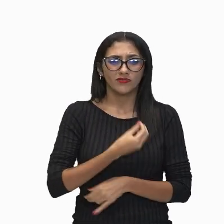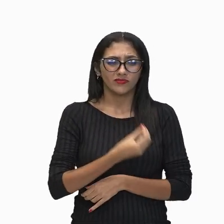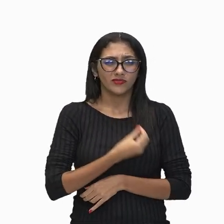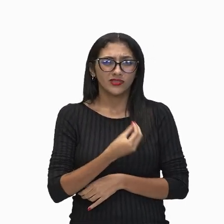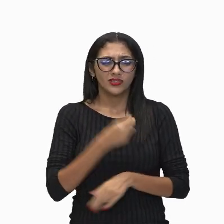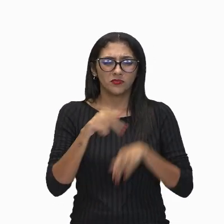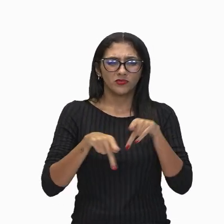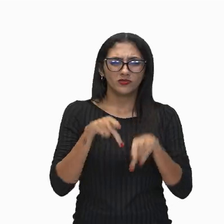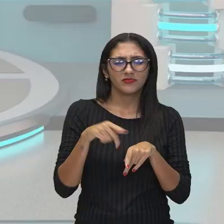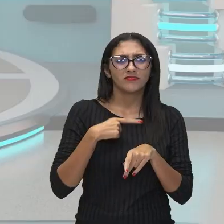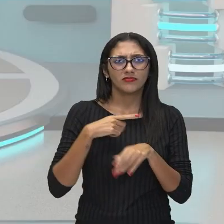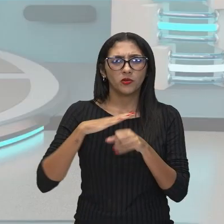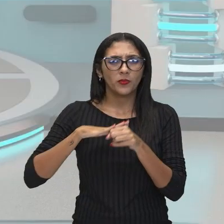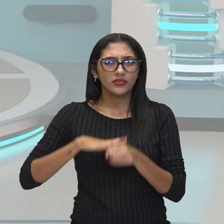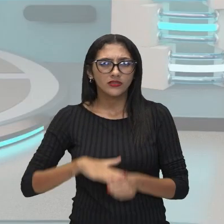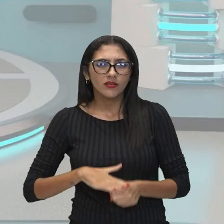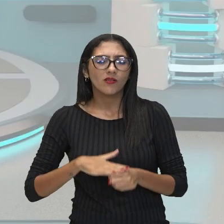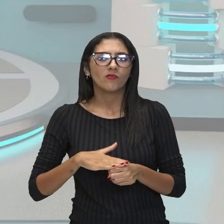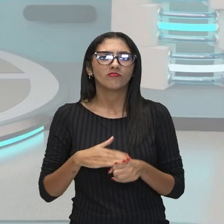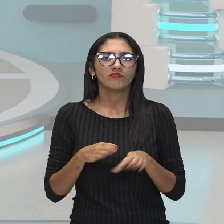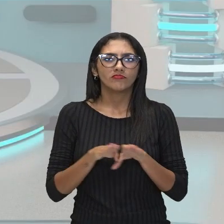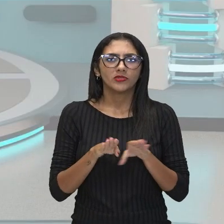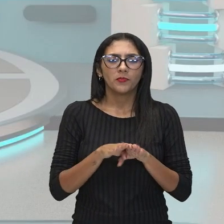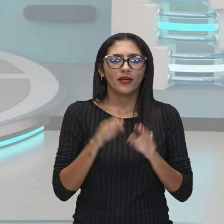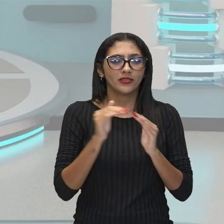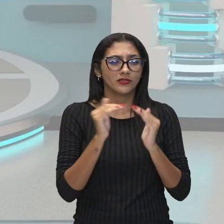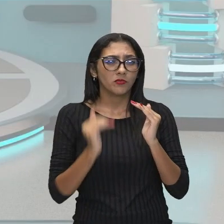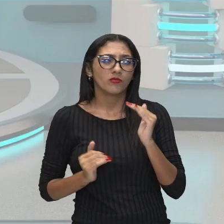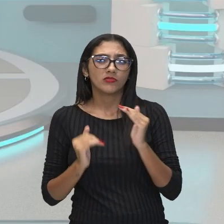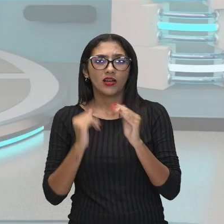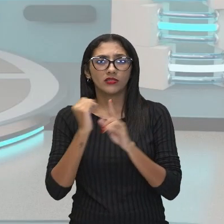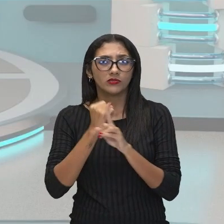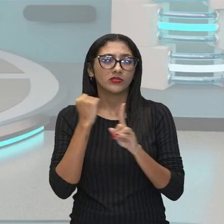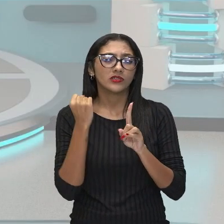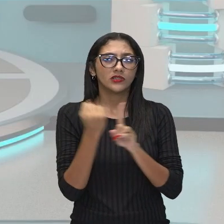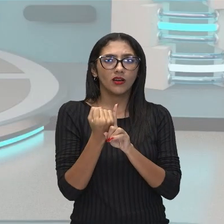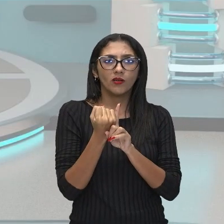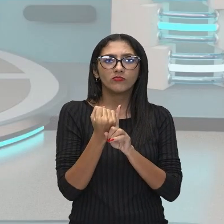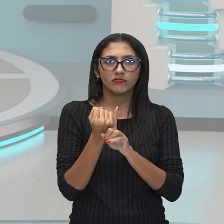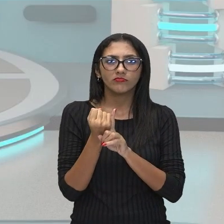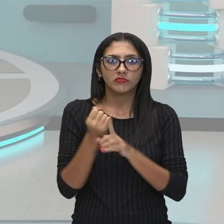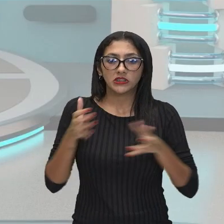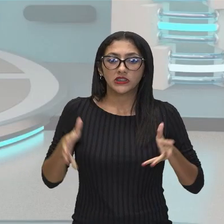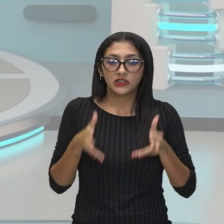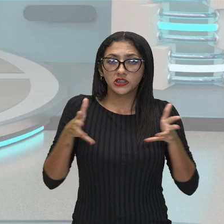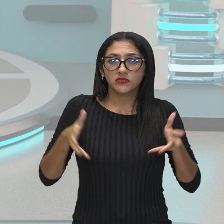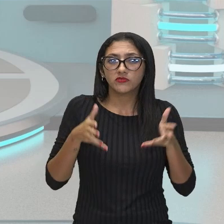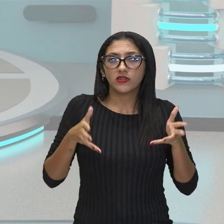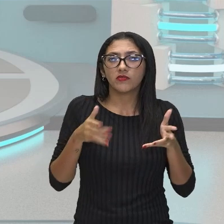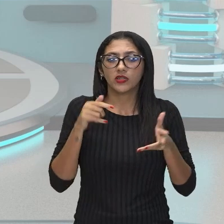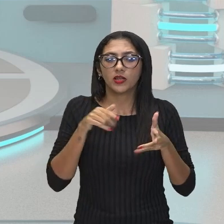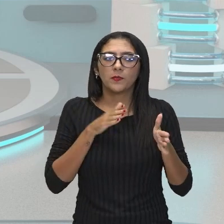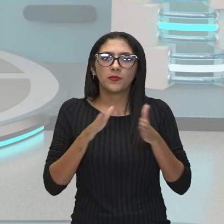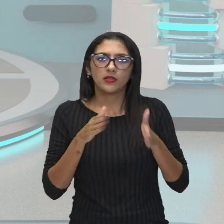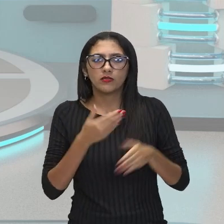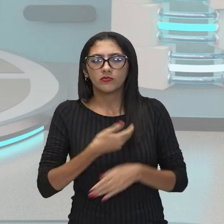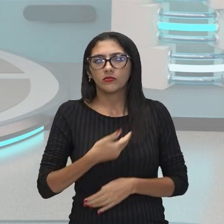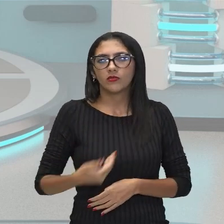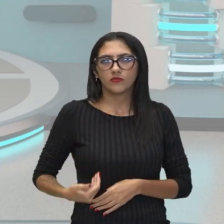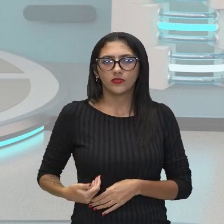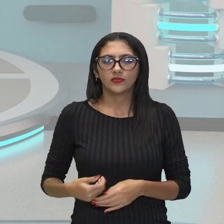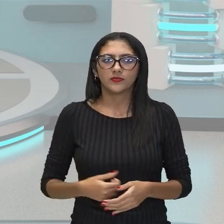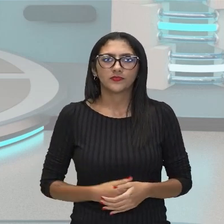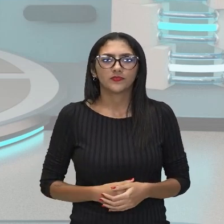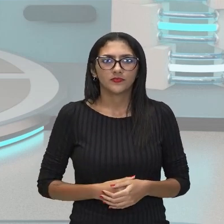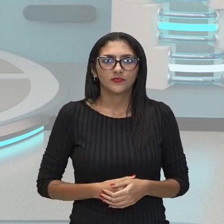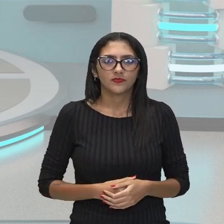de repressão, aquele período de desigualdades também promovidas por esse governo que passou. Então, observem que a